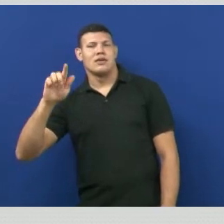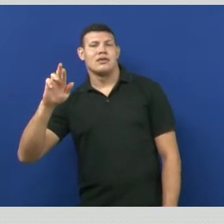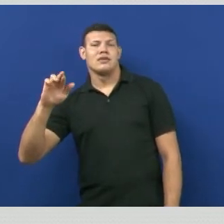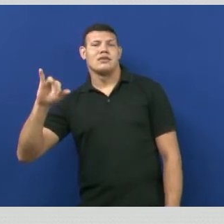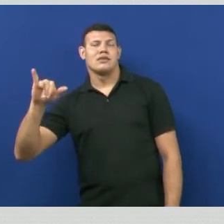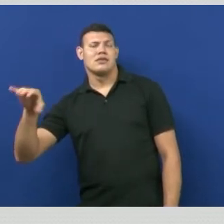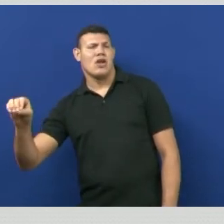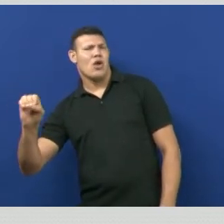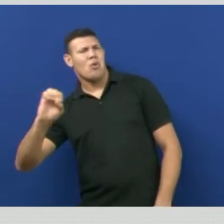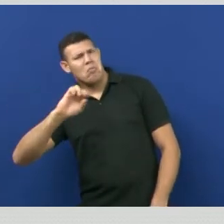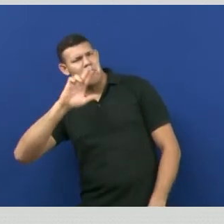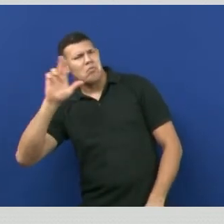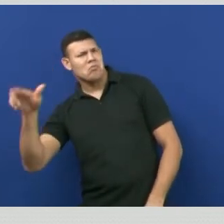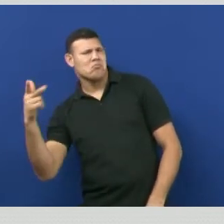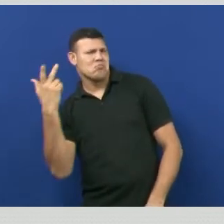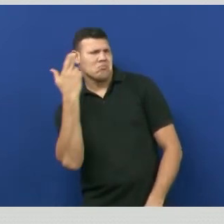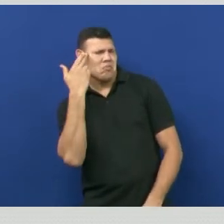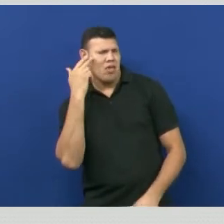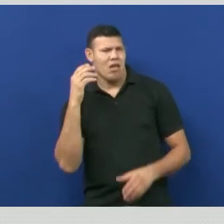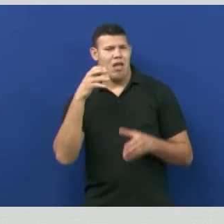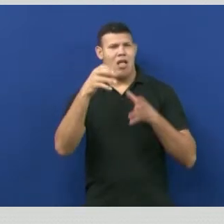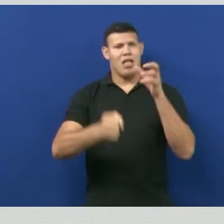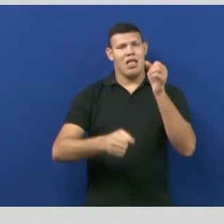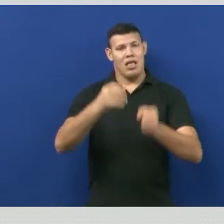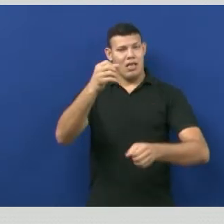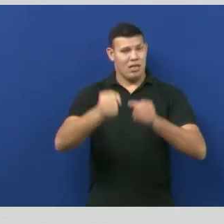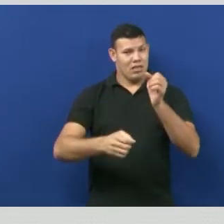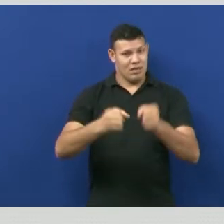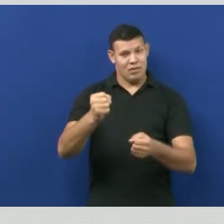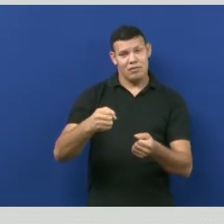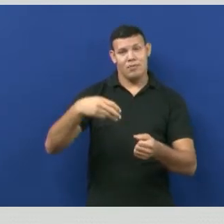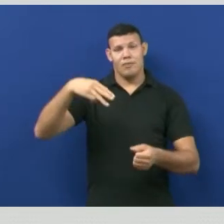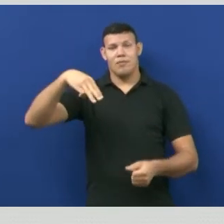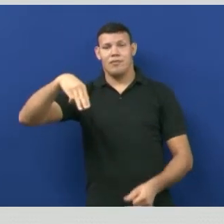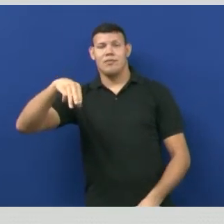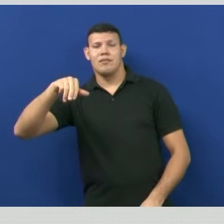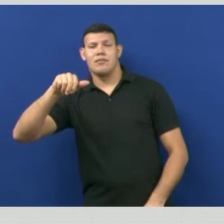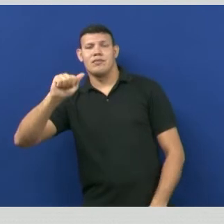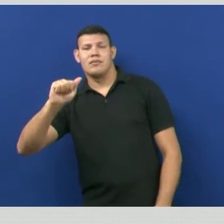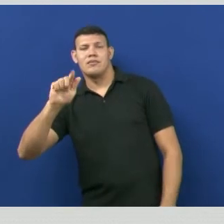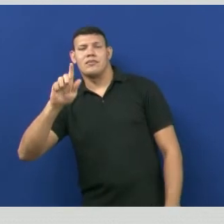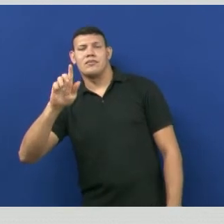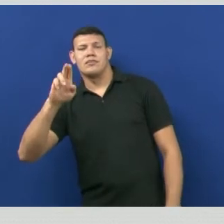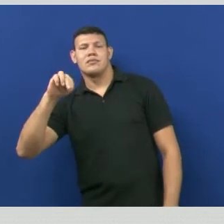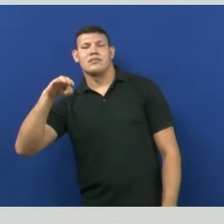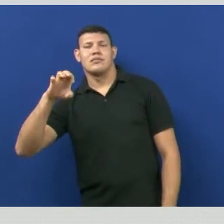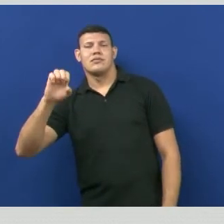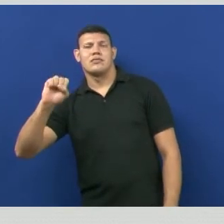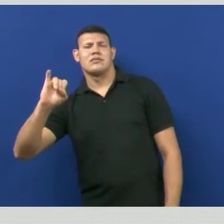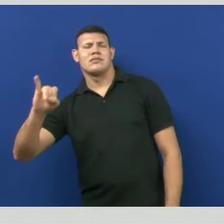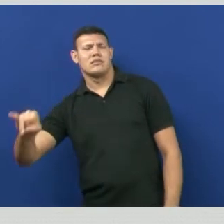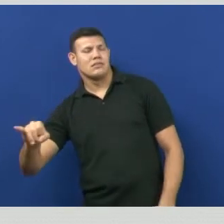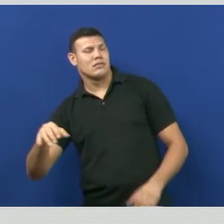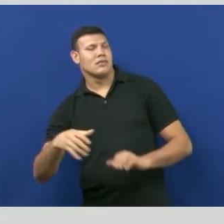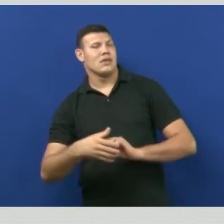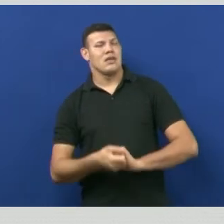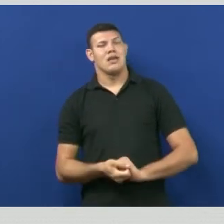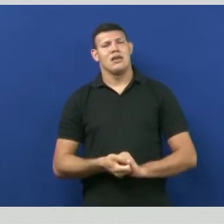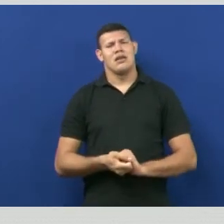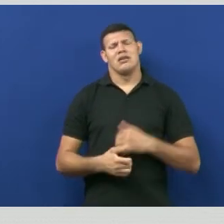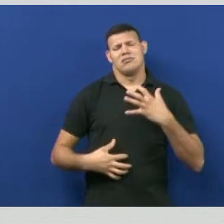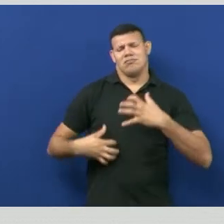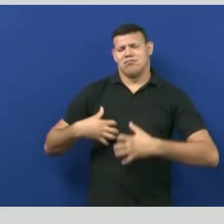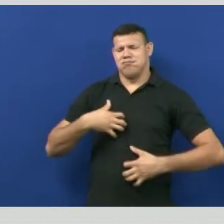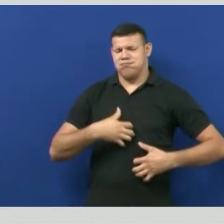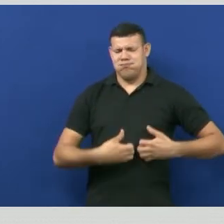magnésia, ele é uma base fraca, mas que é muito utilizada para azia e má digestão pelo